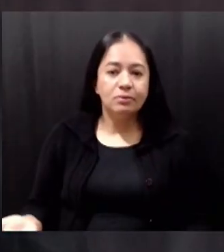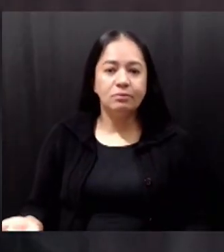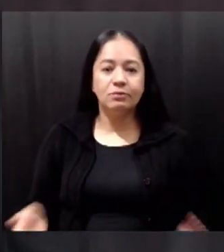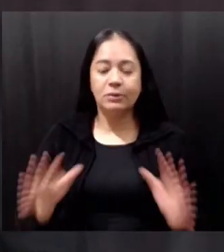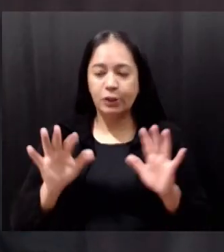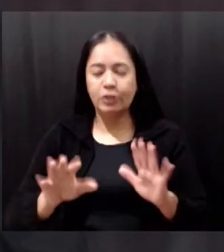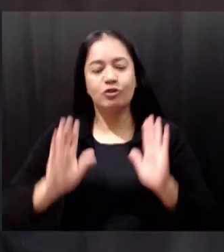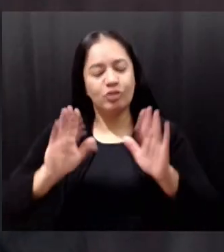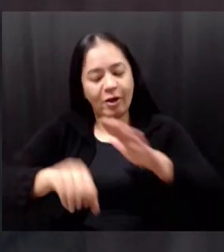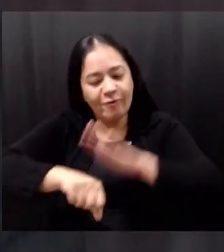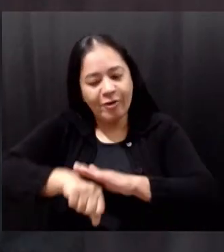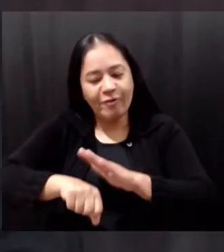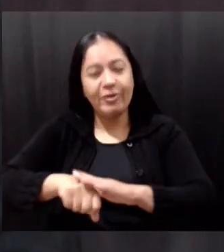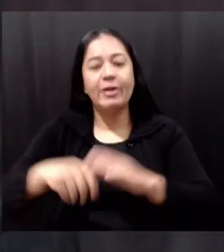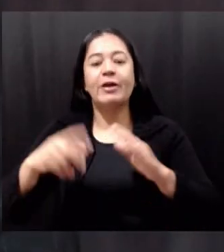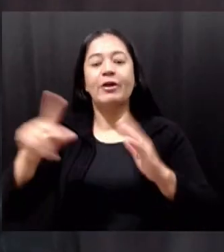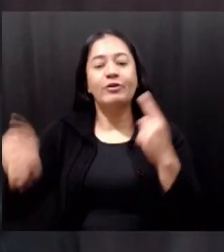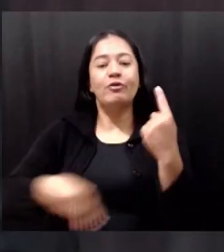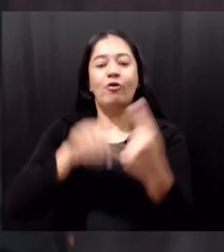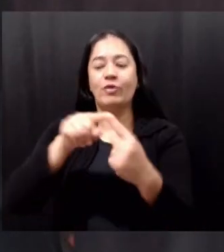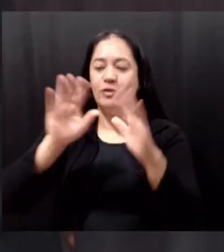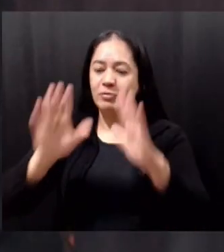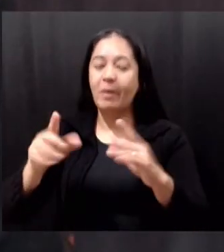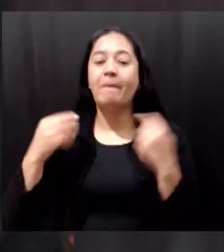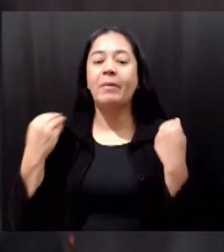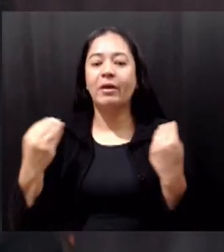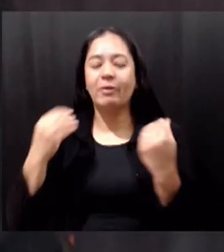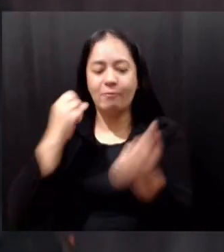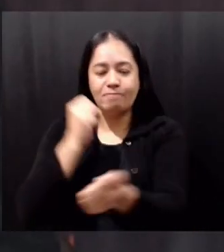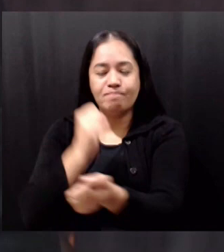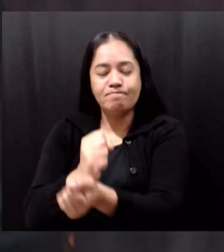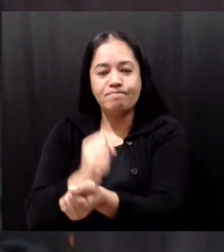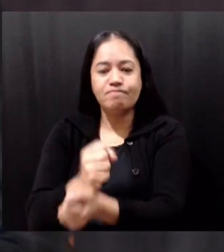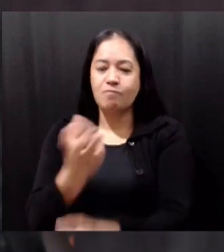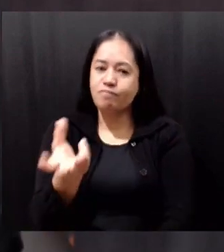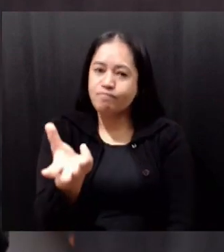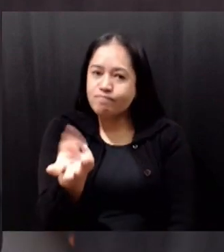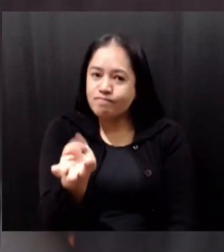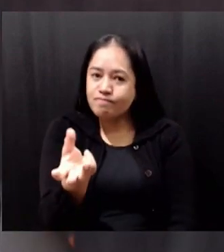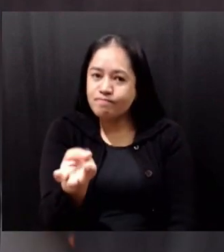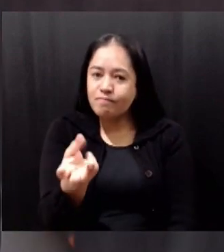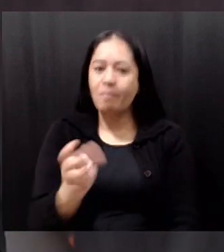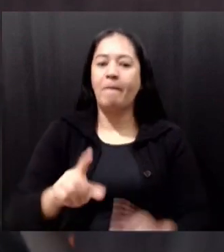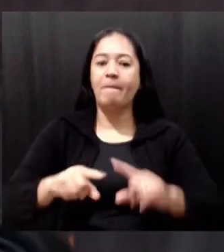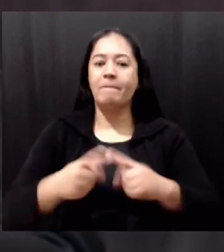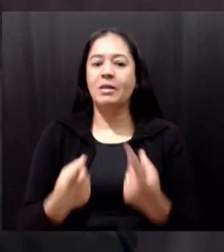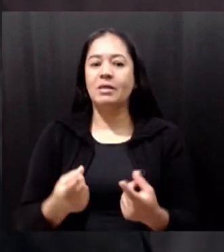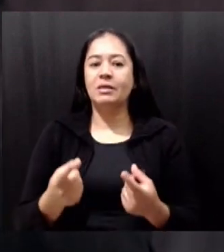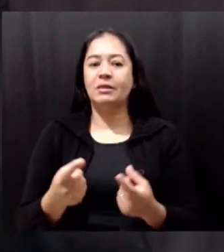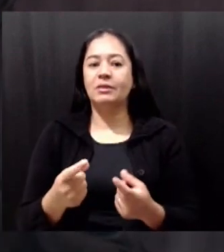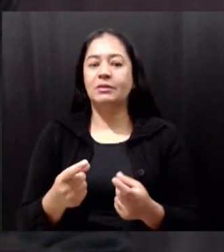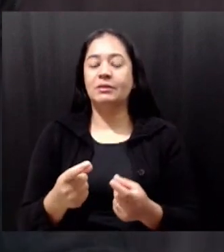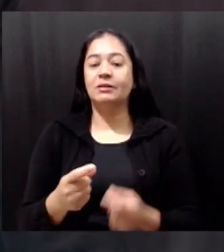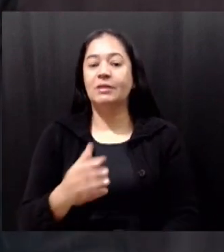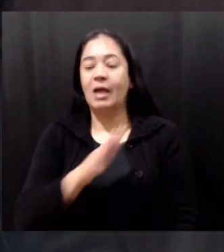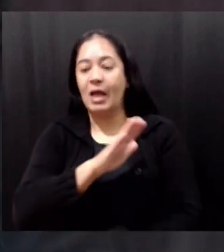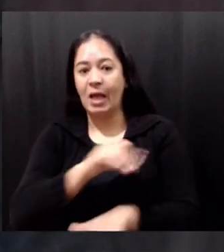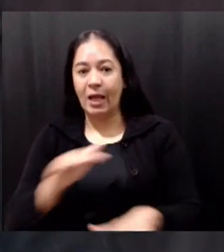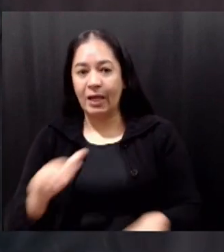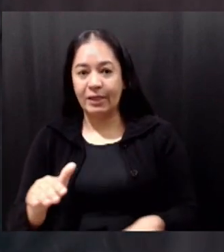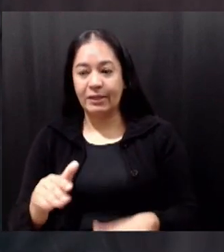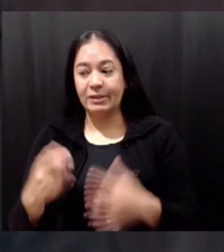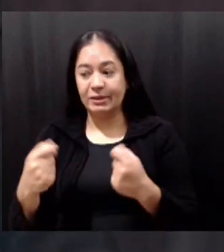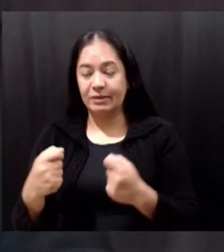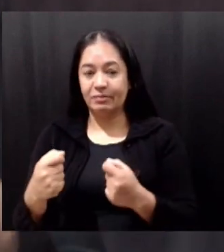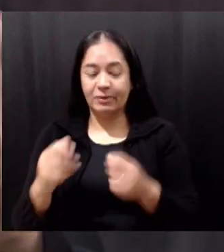para viciá-lo. E quando ele desliga, quando a criança é obrigada a desligar, quando o